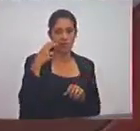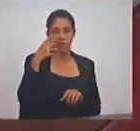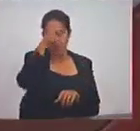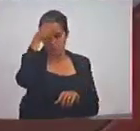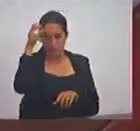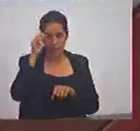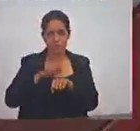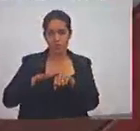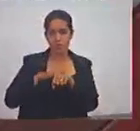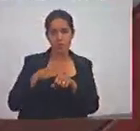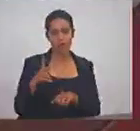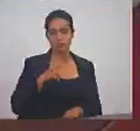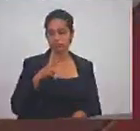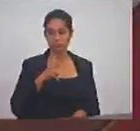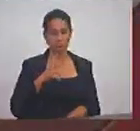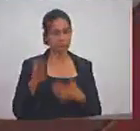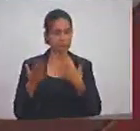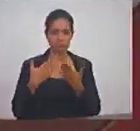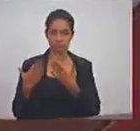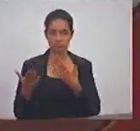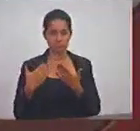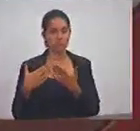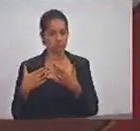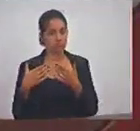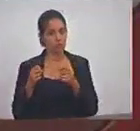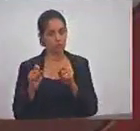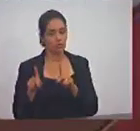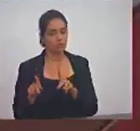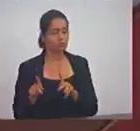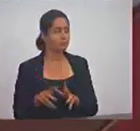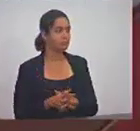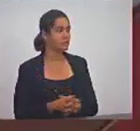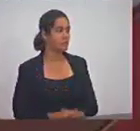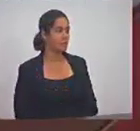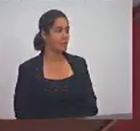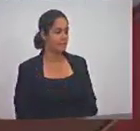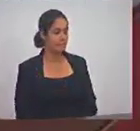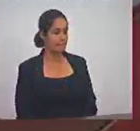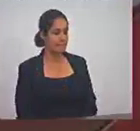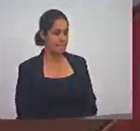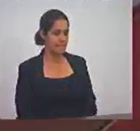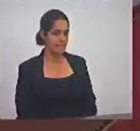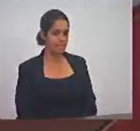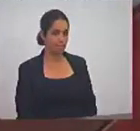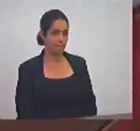pode fazer nada, muito pelo contrário, é uma prerrogativa do prefeito e do vereador estar aceitando